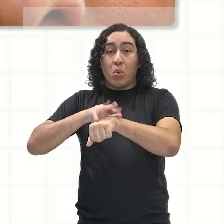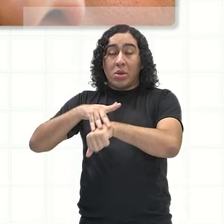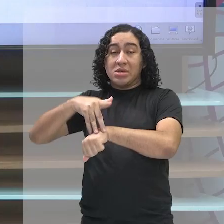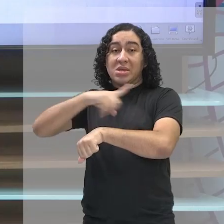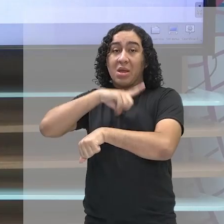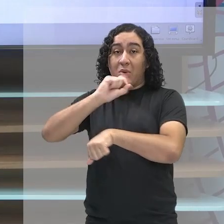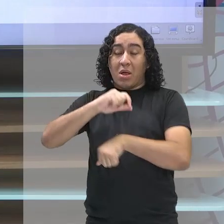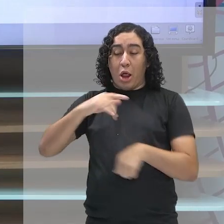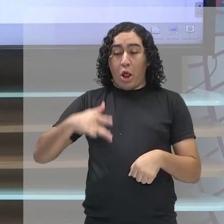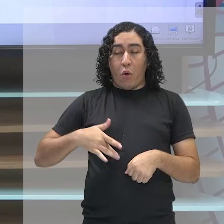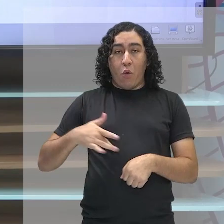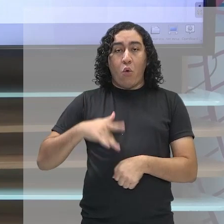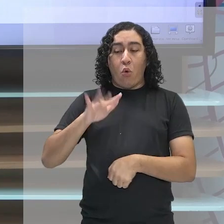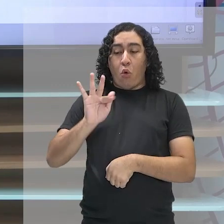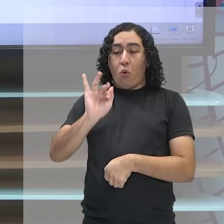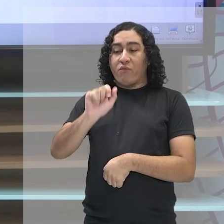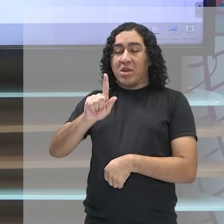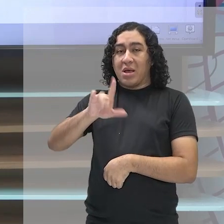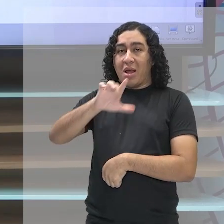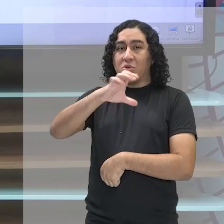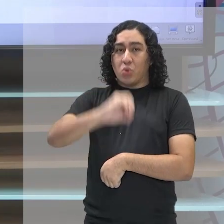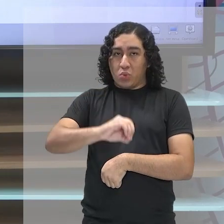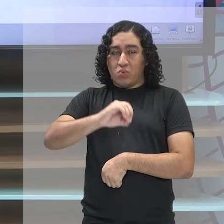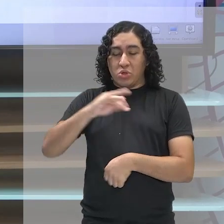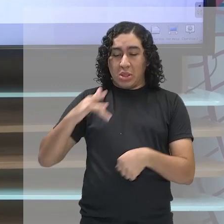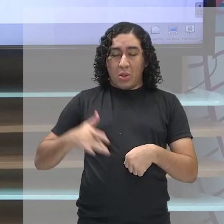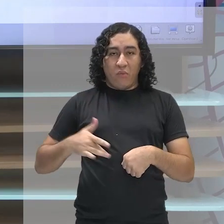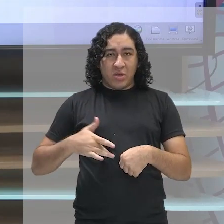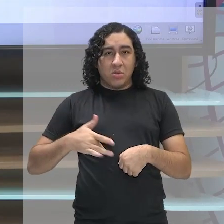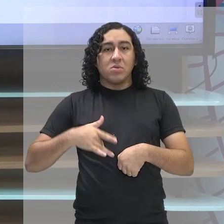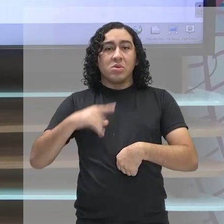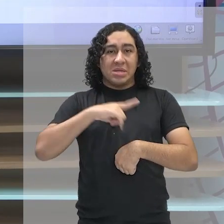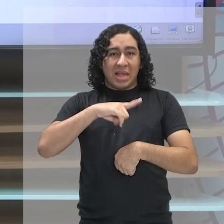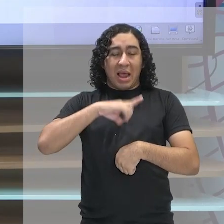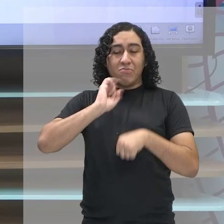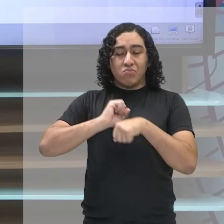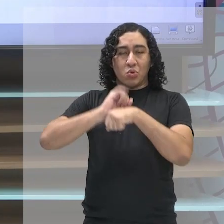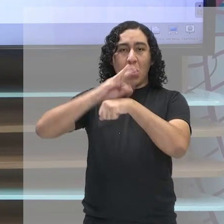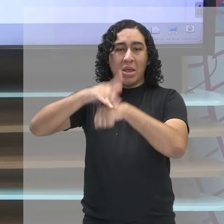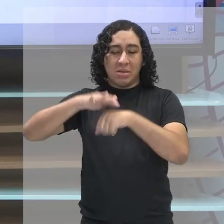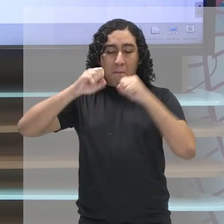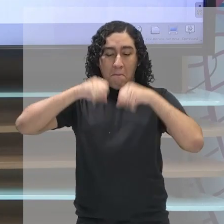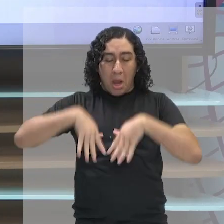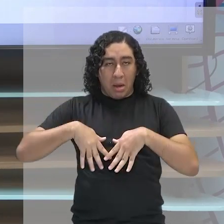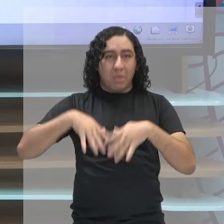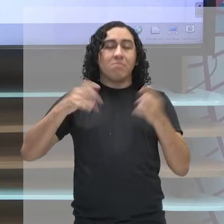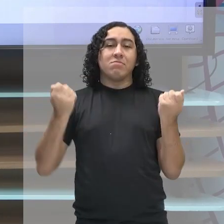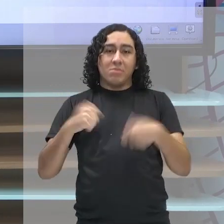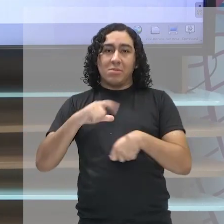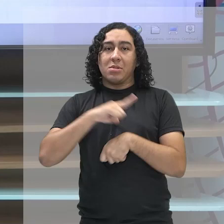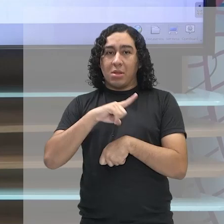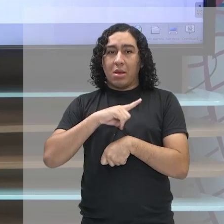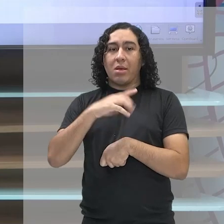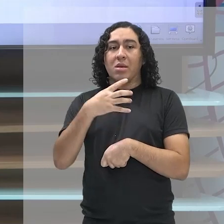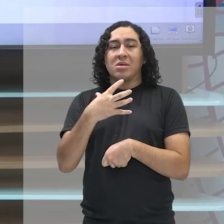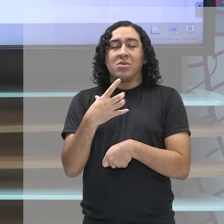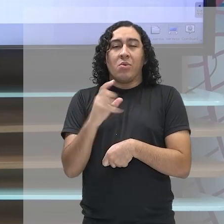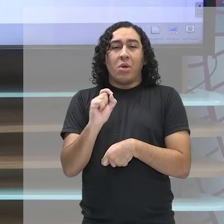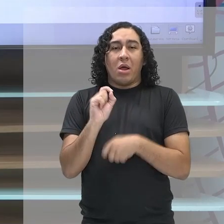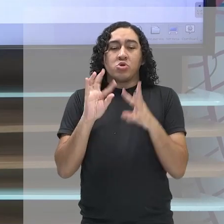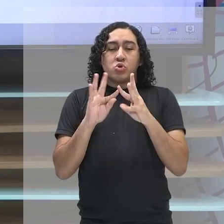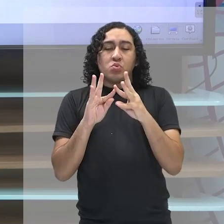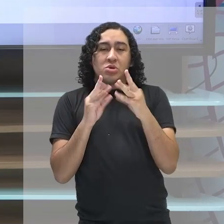atacar o fígado, né? Como a gente visualizou ali, ela vai agredir o fígado daquela pessoa, né? E ela pode produzir ali uma substância, né? No